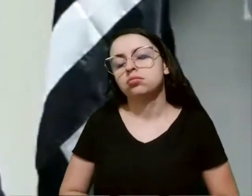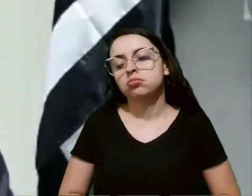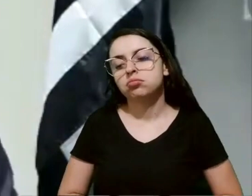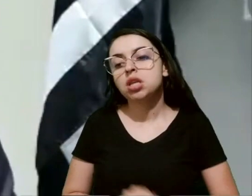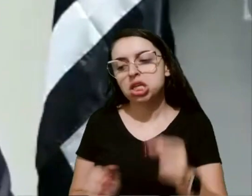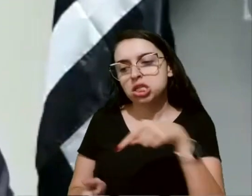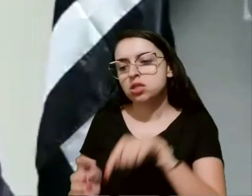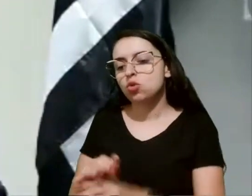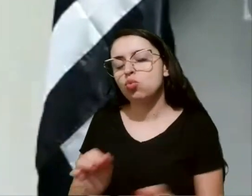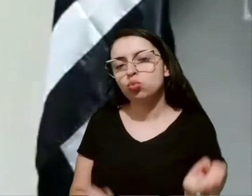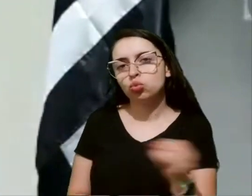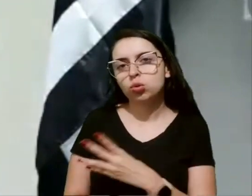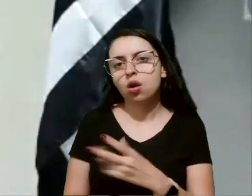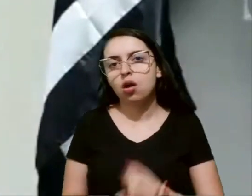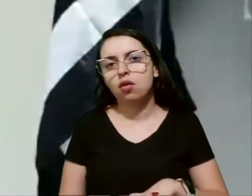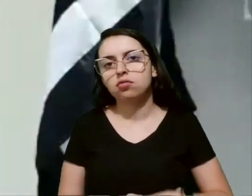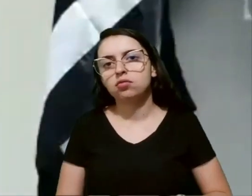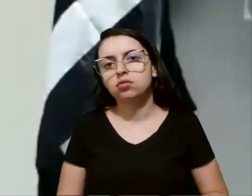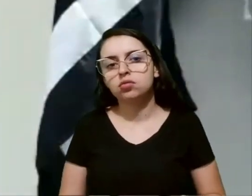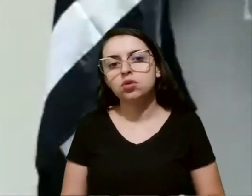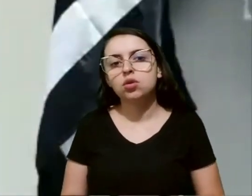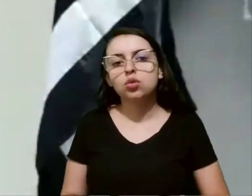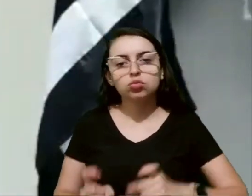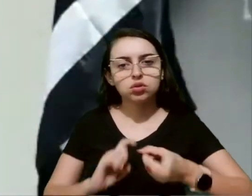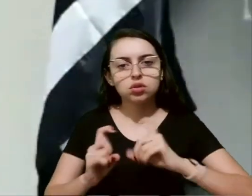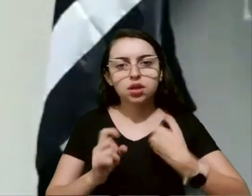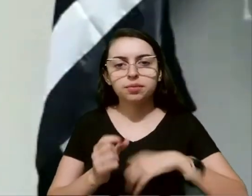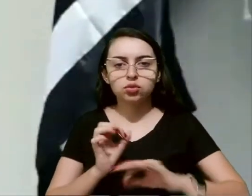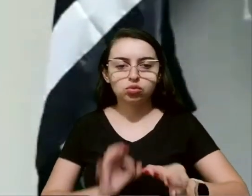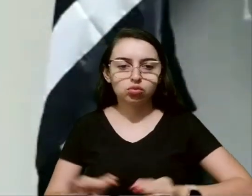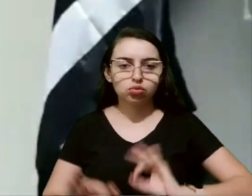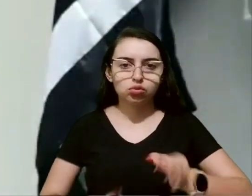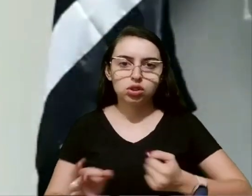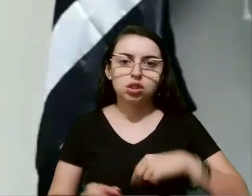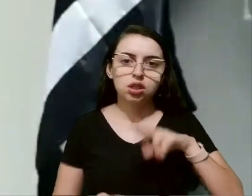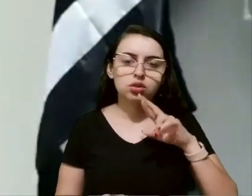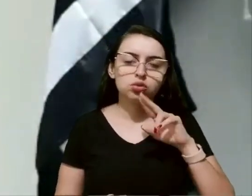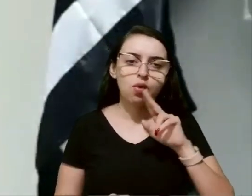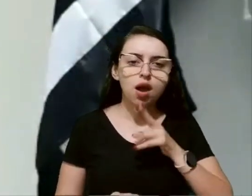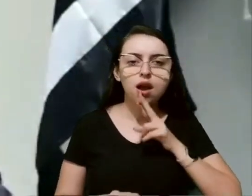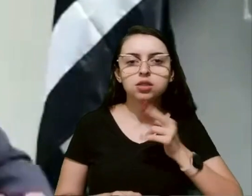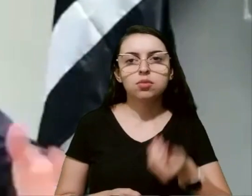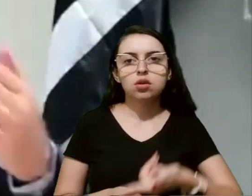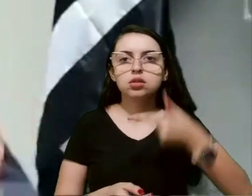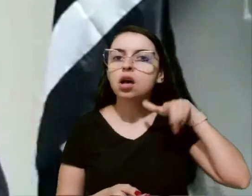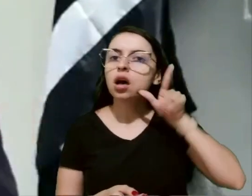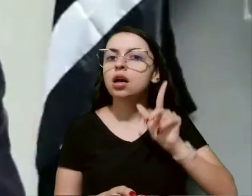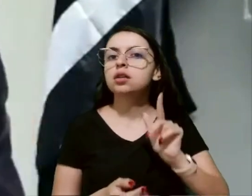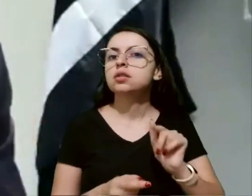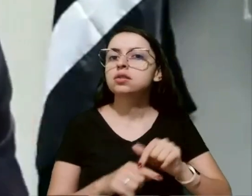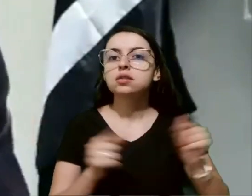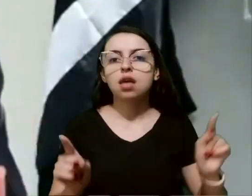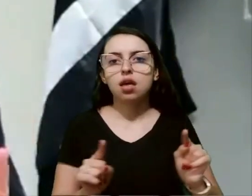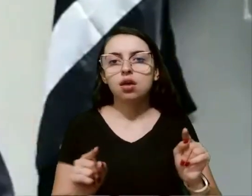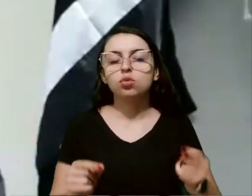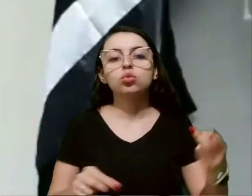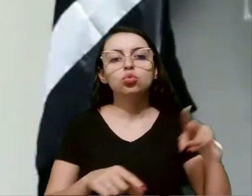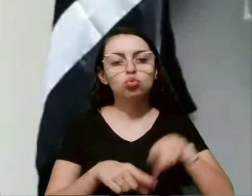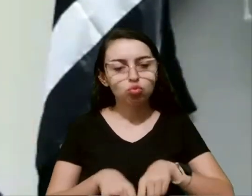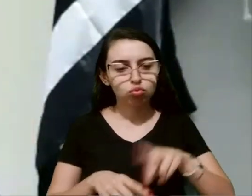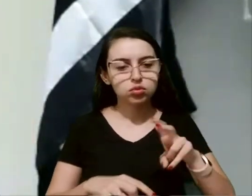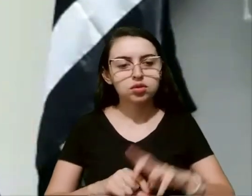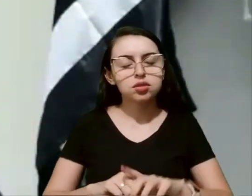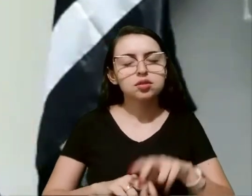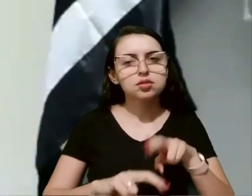evidentemente, desses casos novos para os quais o sistema jurídico não conseguiu antecipar uma resposta. E aí nós, como sociedade, temos que